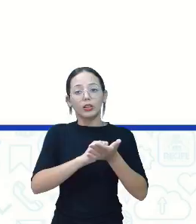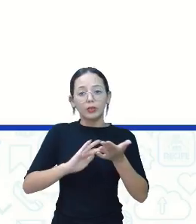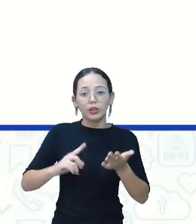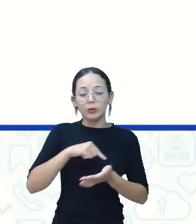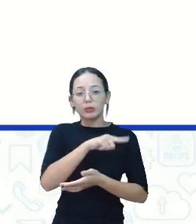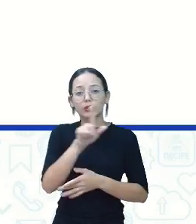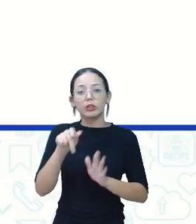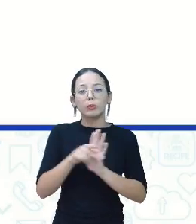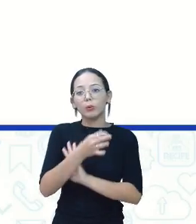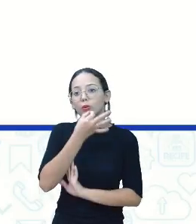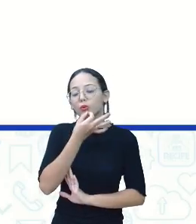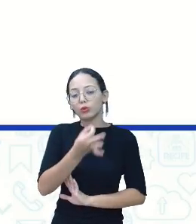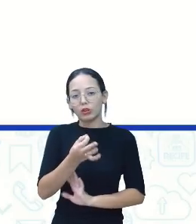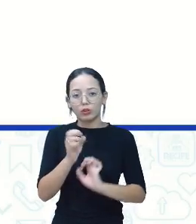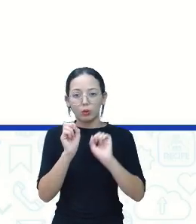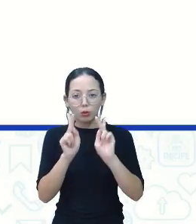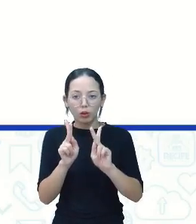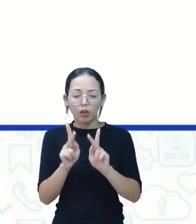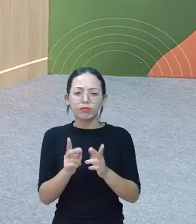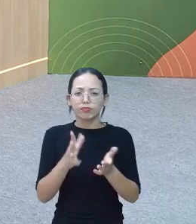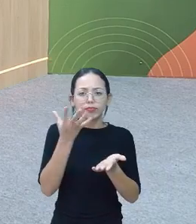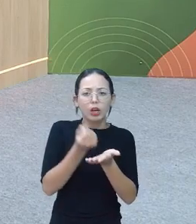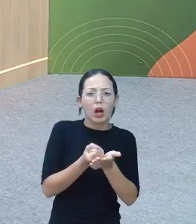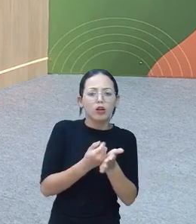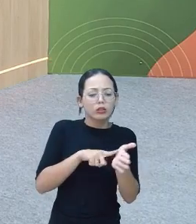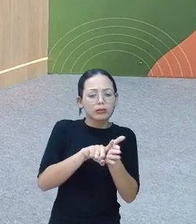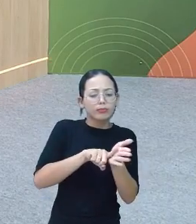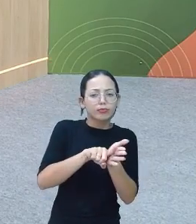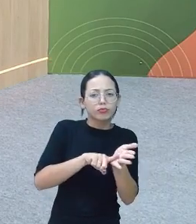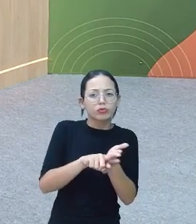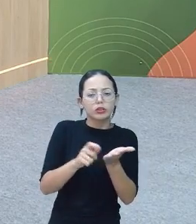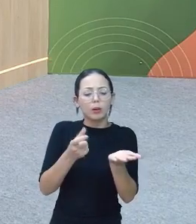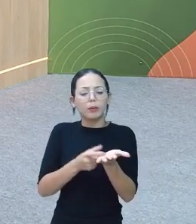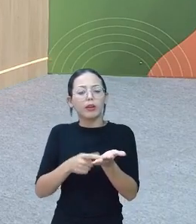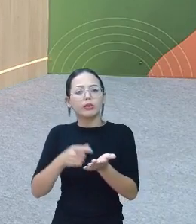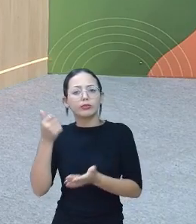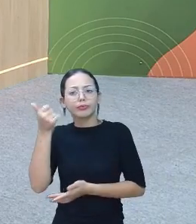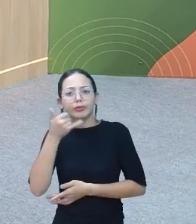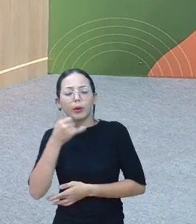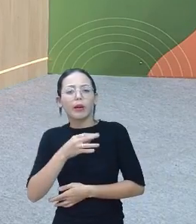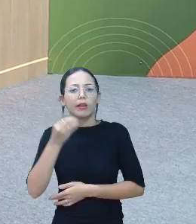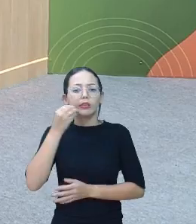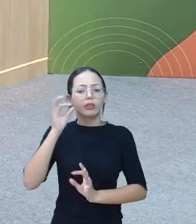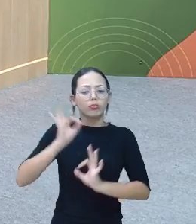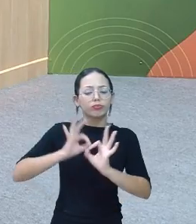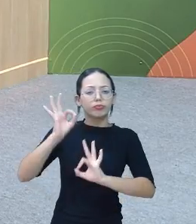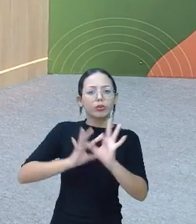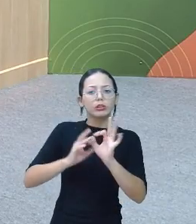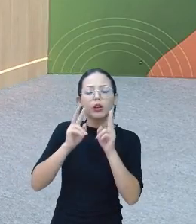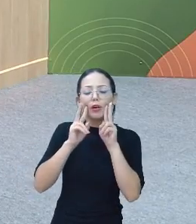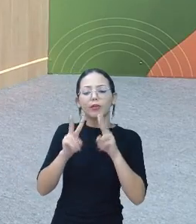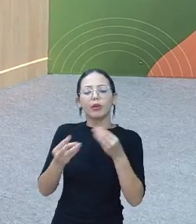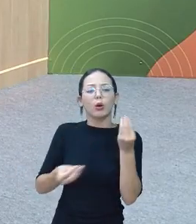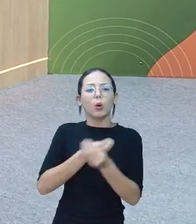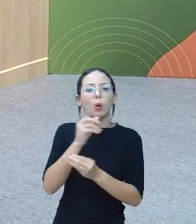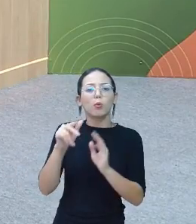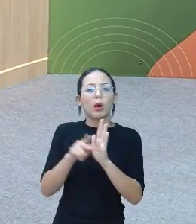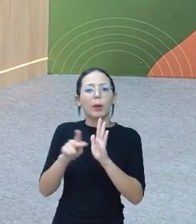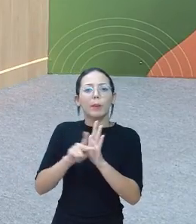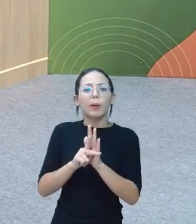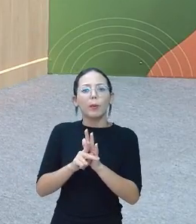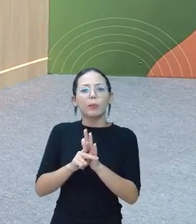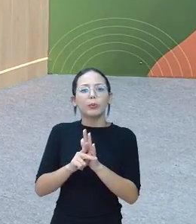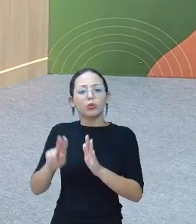a sugestão é essa daí. Instala, pesquisa um aplicativo para o celular e tenta organizar, ver aí como é o